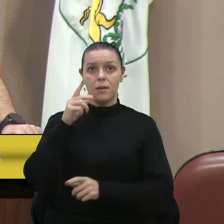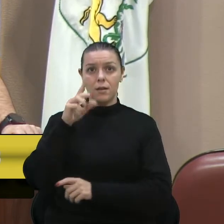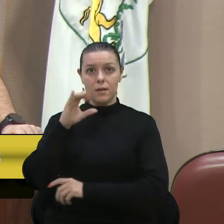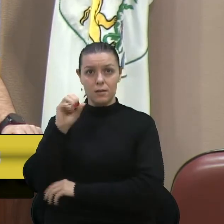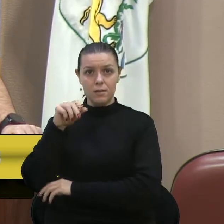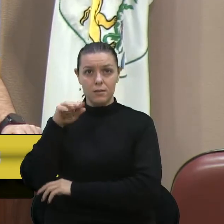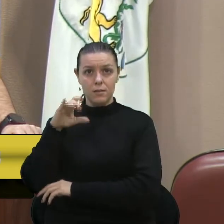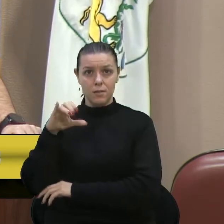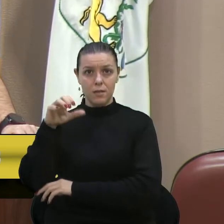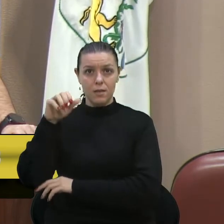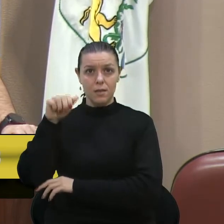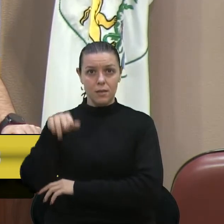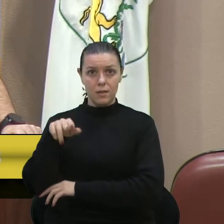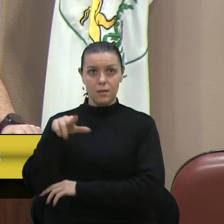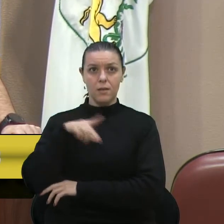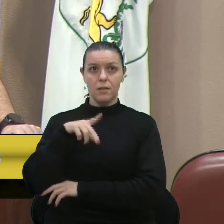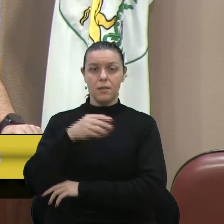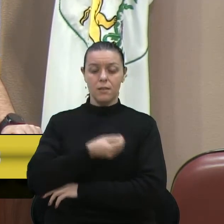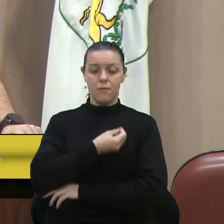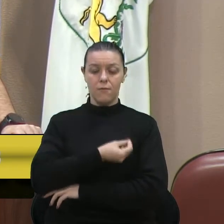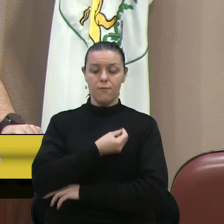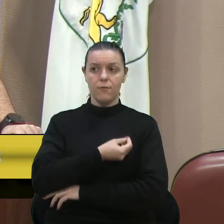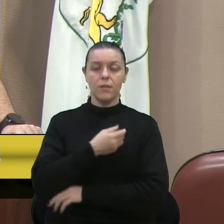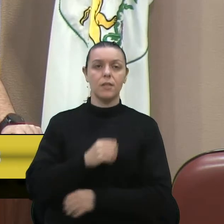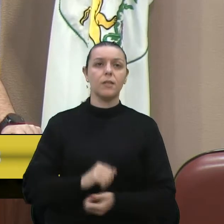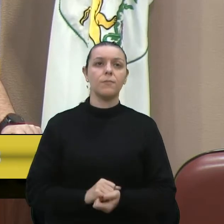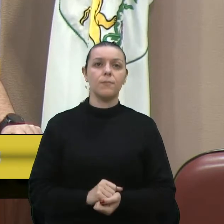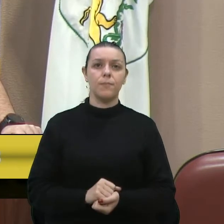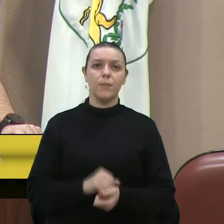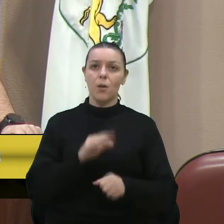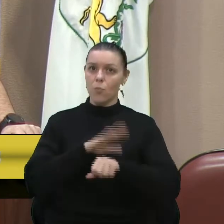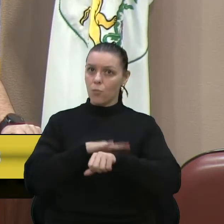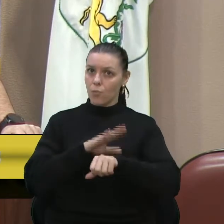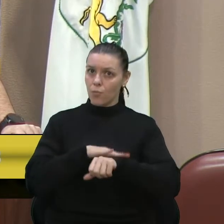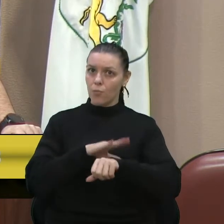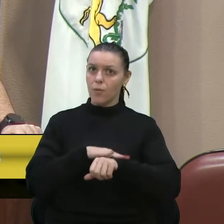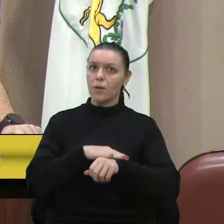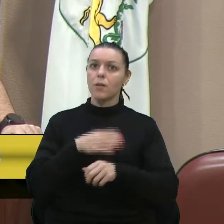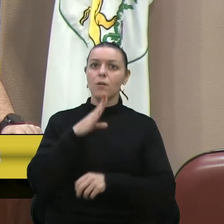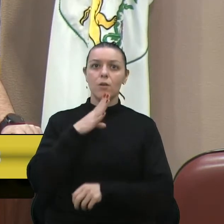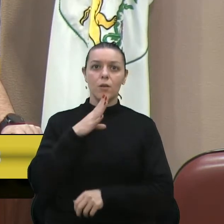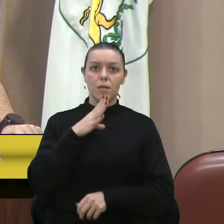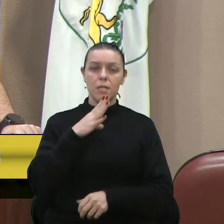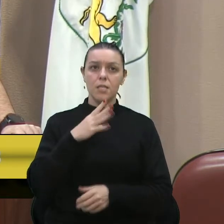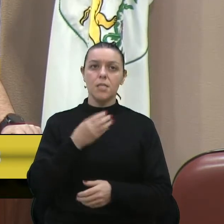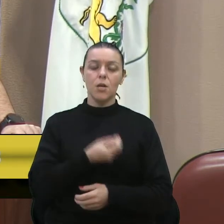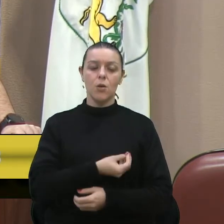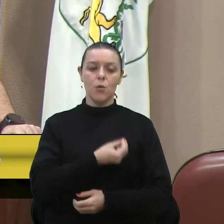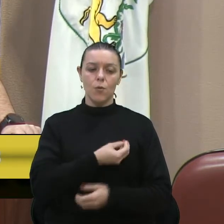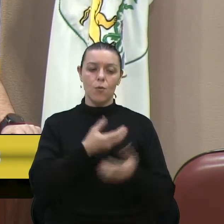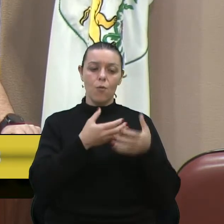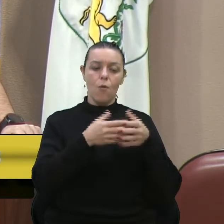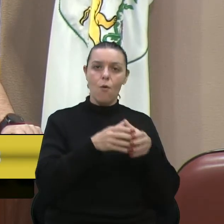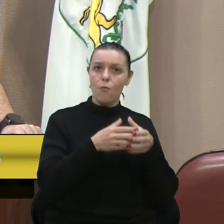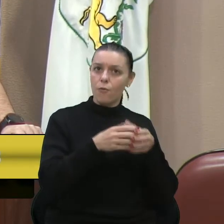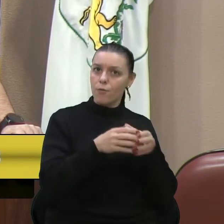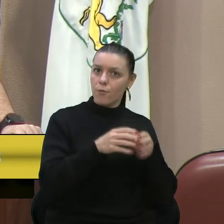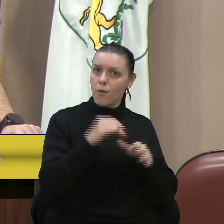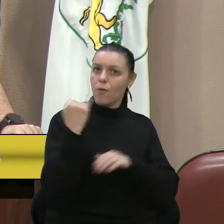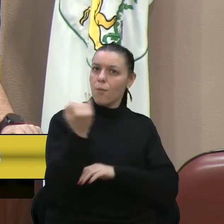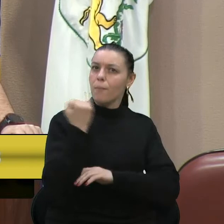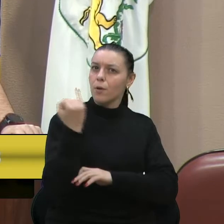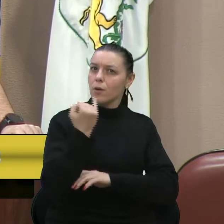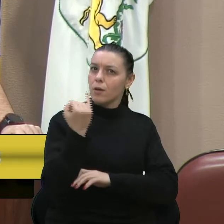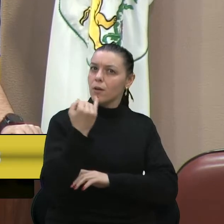Então, eu tenho certeza que é um momento muito especial. E a gente que conheceu ele, que conviveu, sabe o quanto ele foi importante